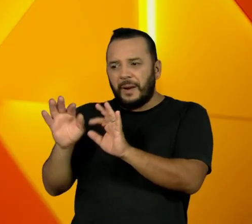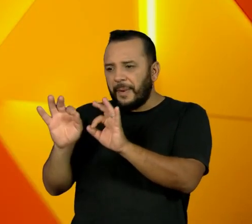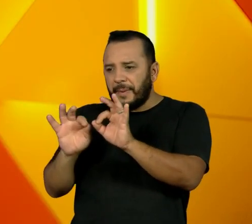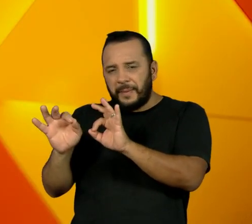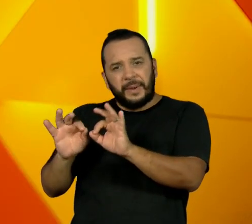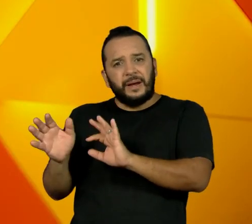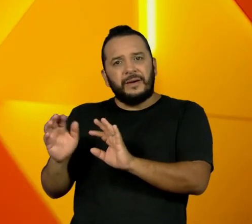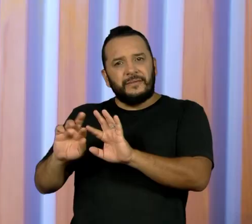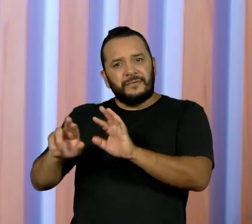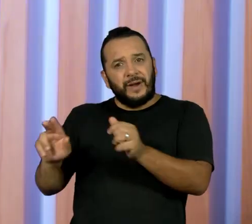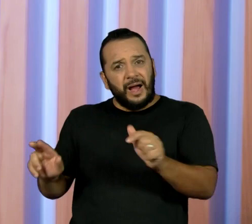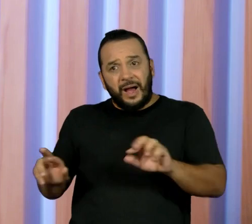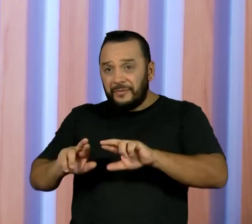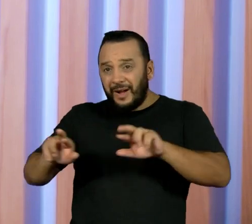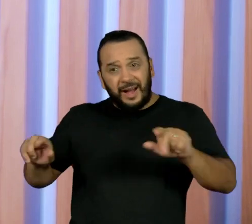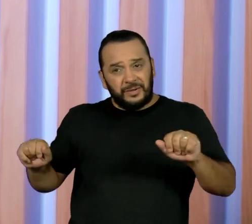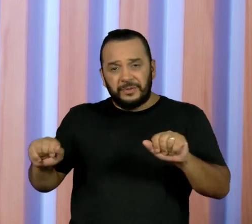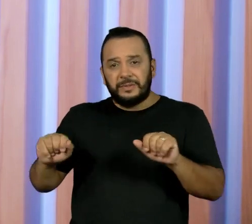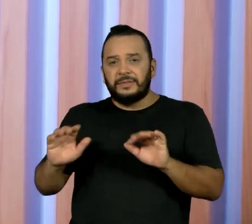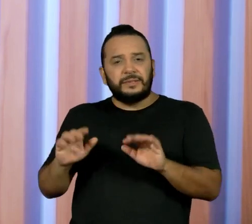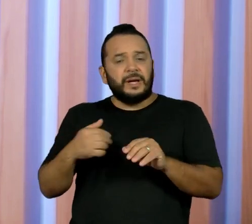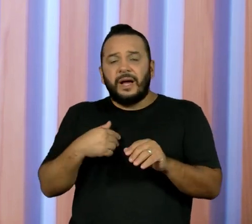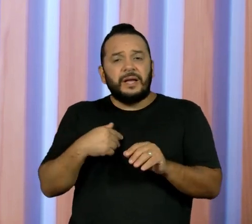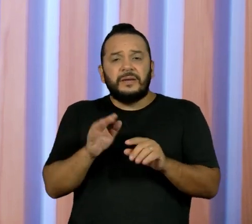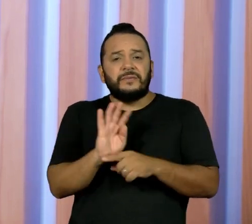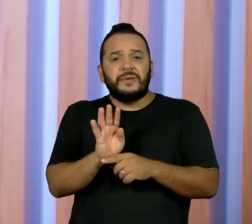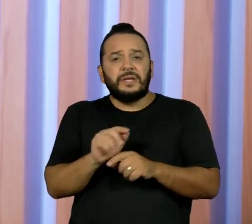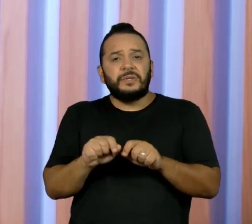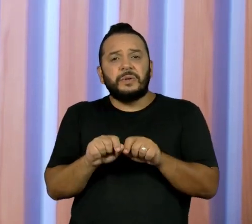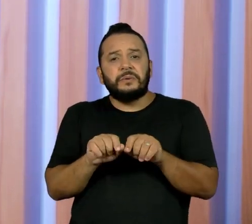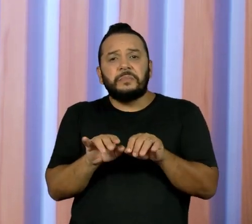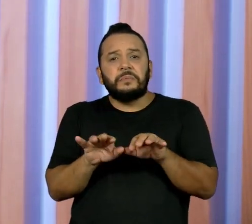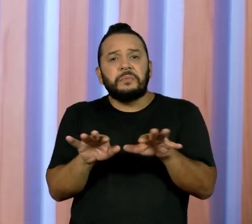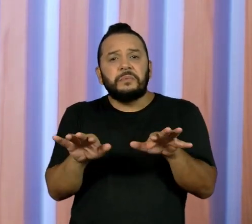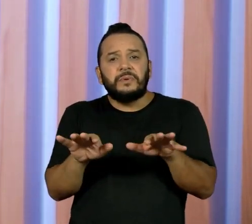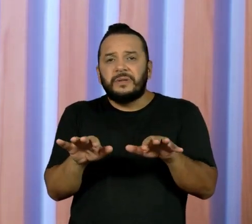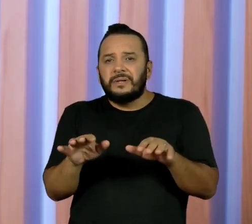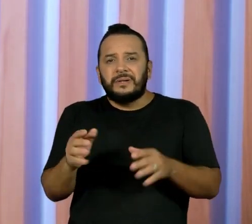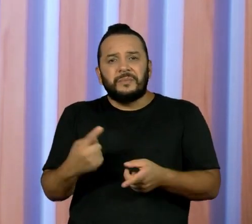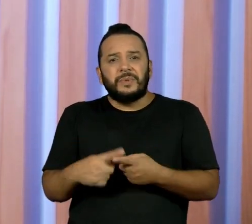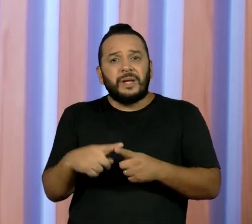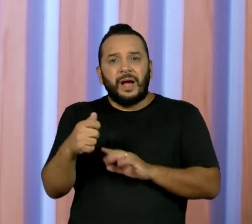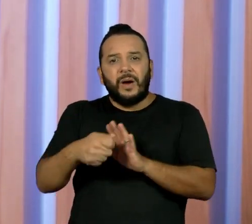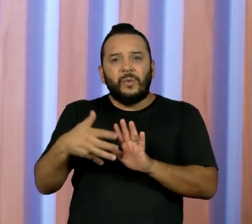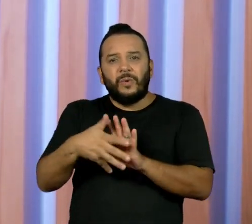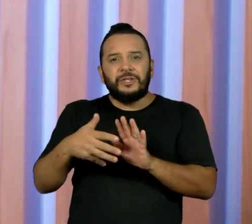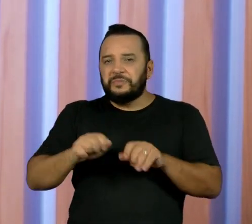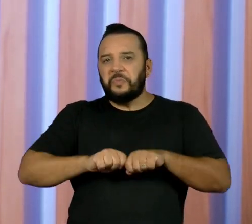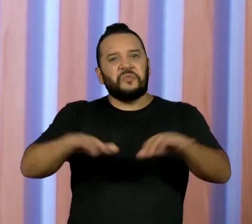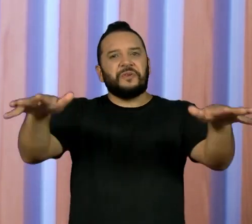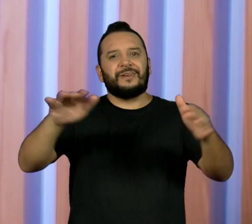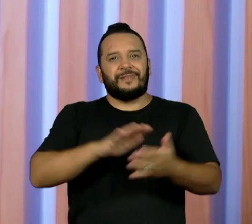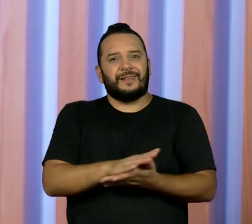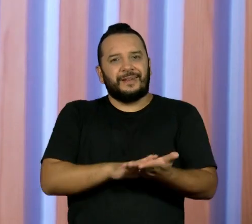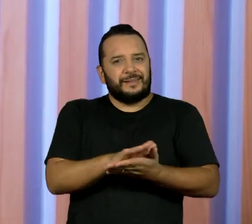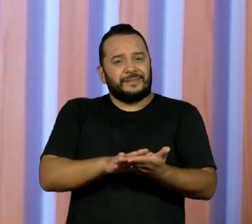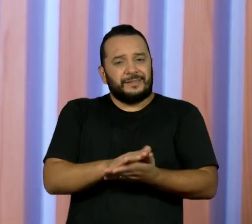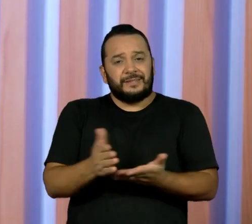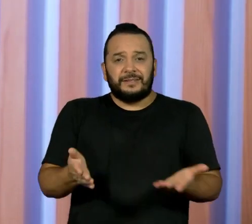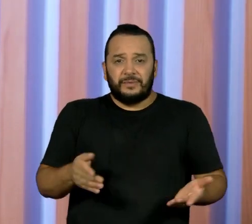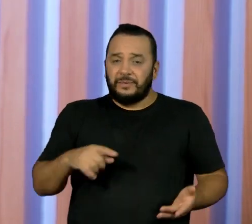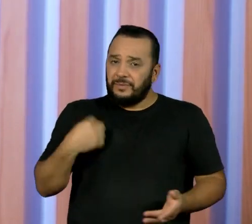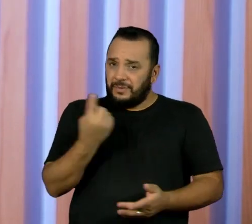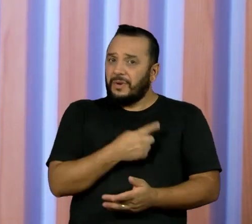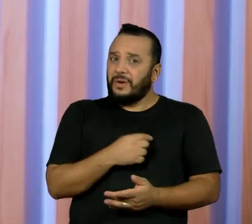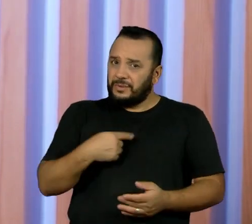por uma série de questões que também englobam o algoritmo, né? E aí eu tenho muito um pensamento sobre isso, que é quanto nós, enquanto